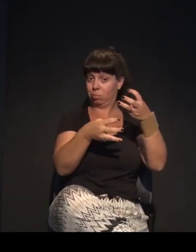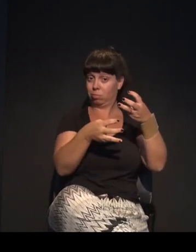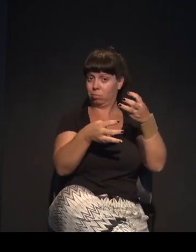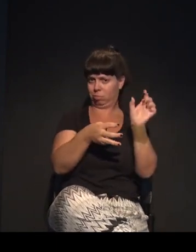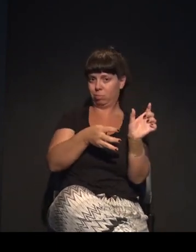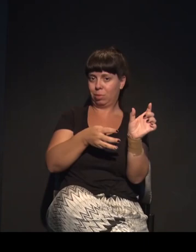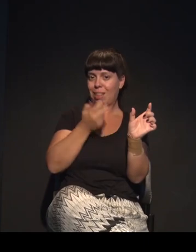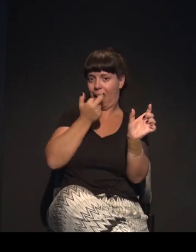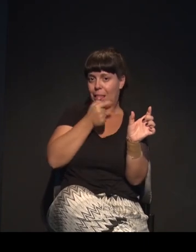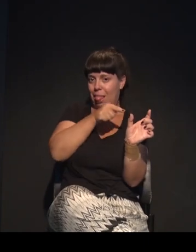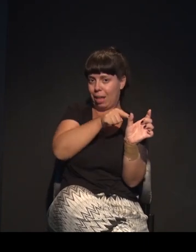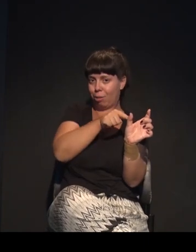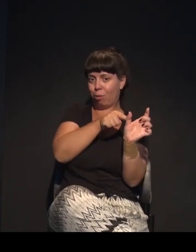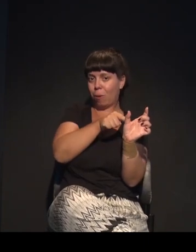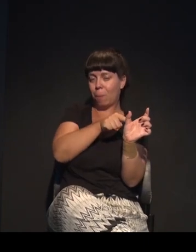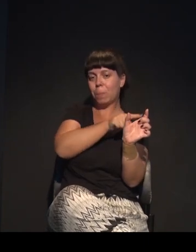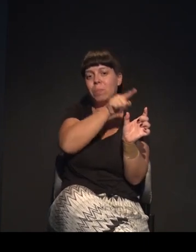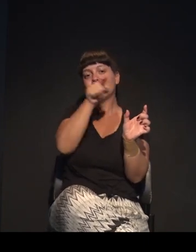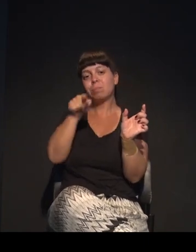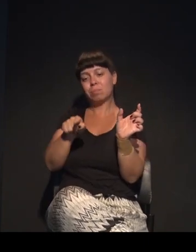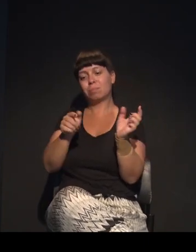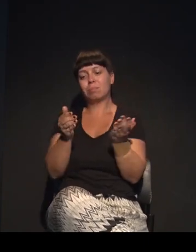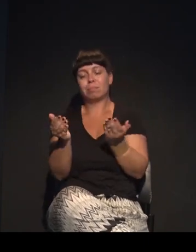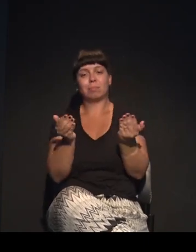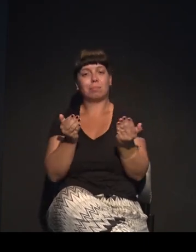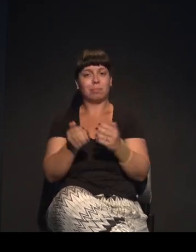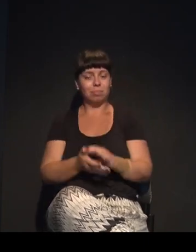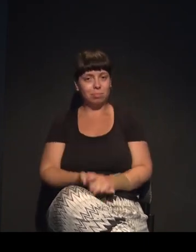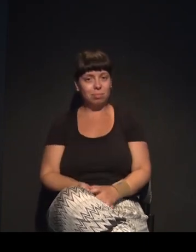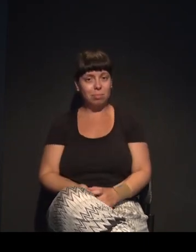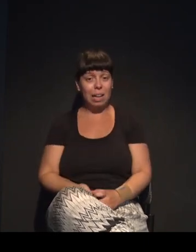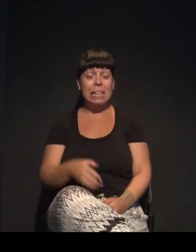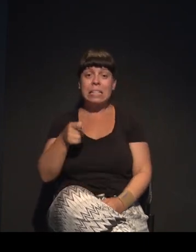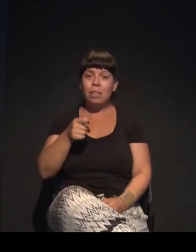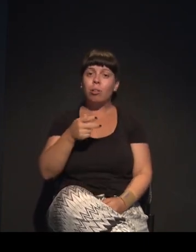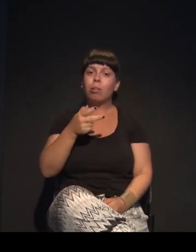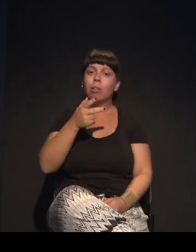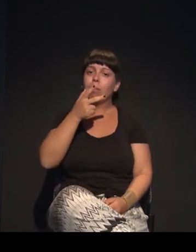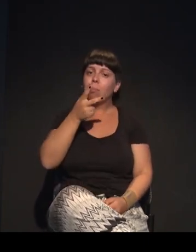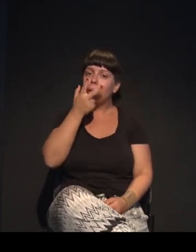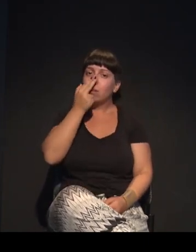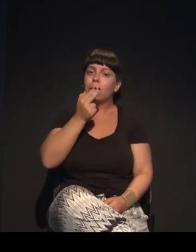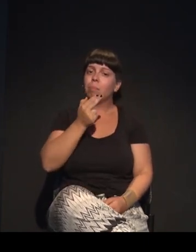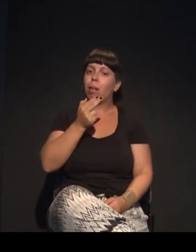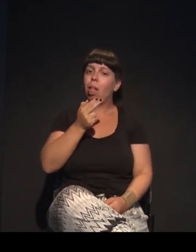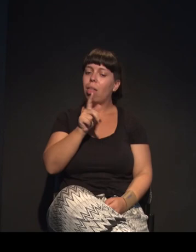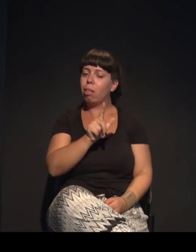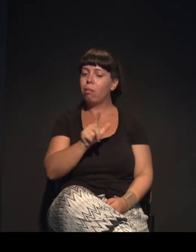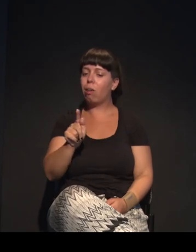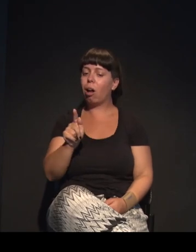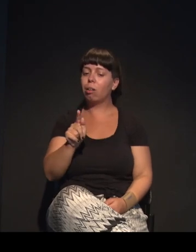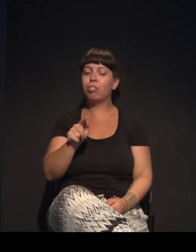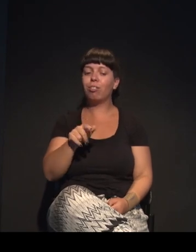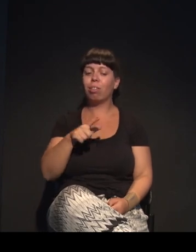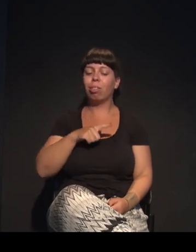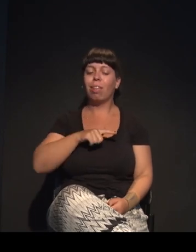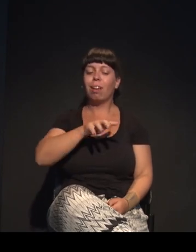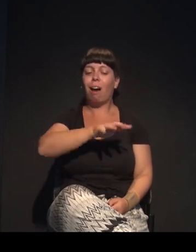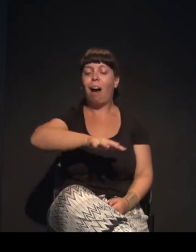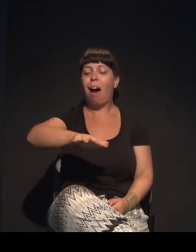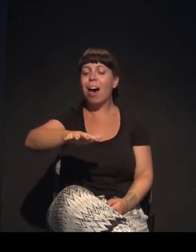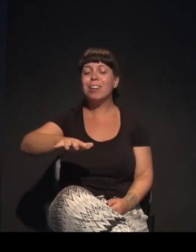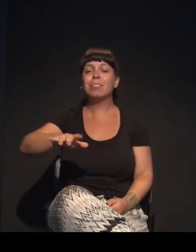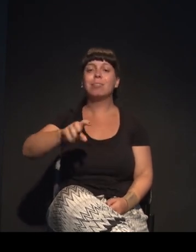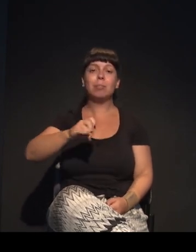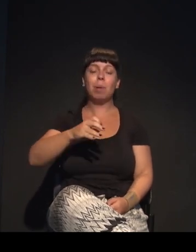então assim a gente começa a ver que a linguagem ela também nesses outros mundos que é é da aparência